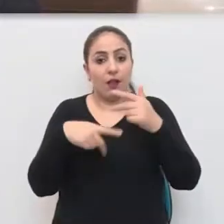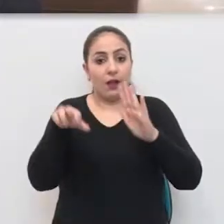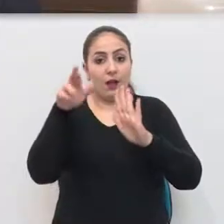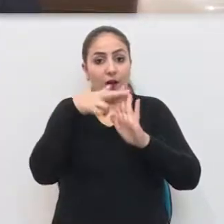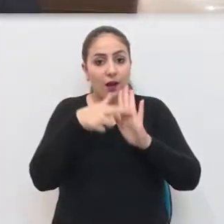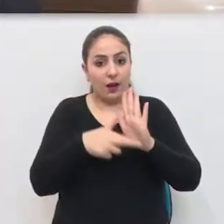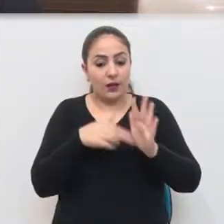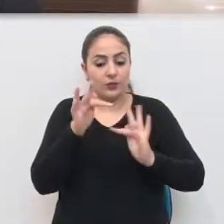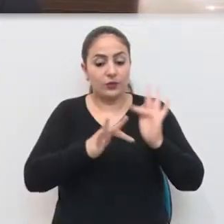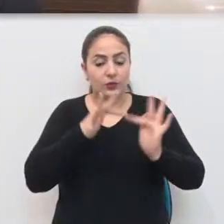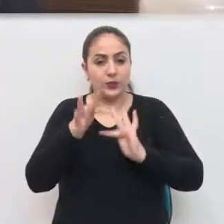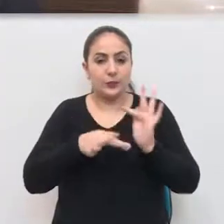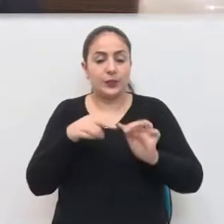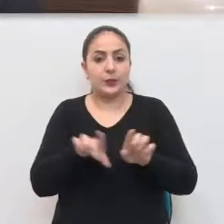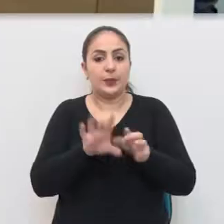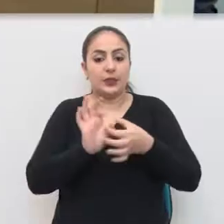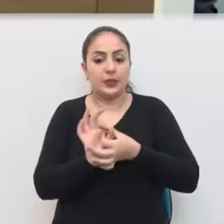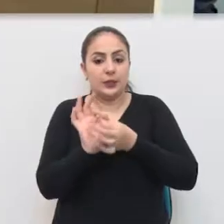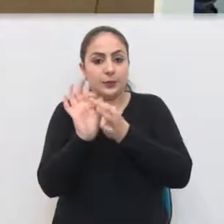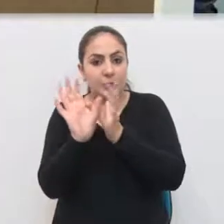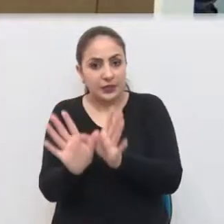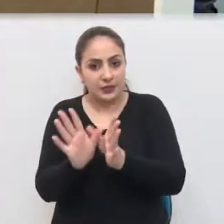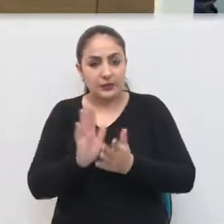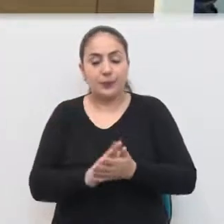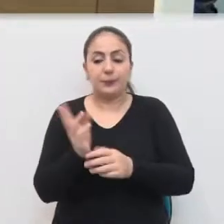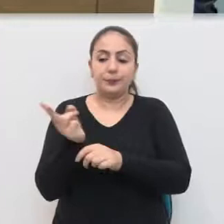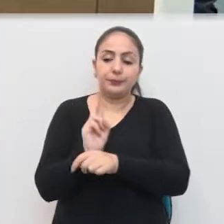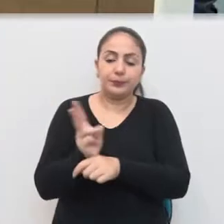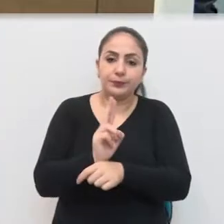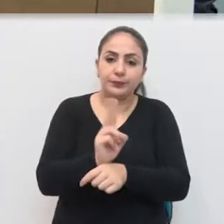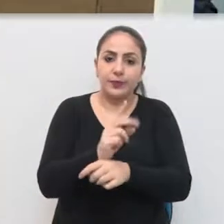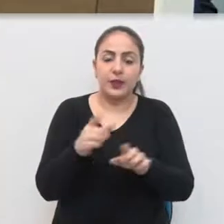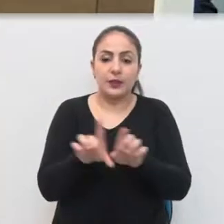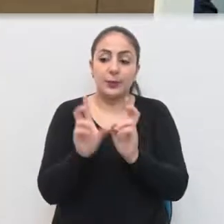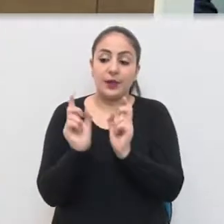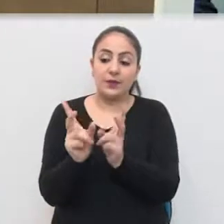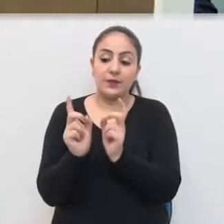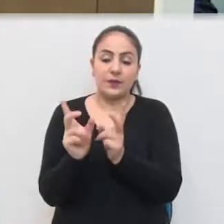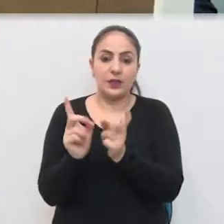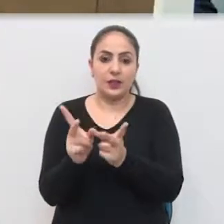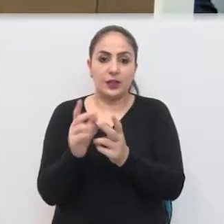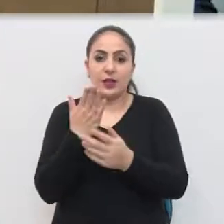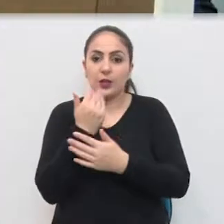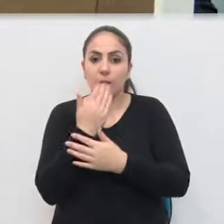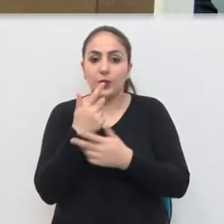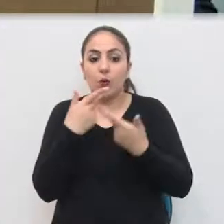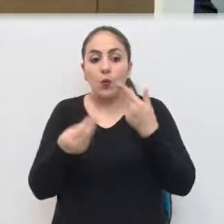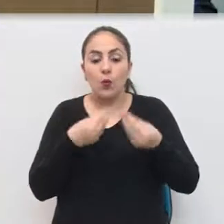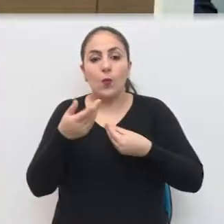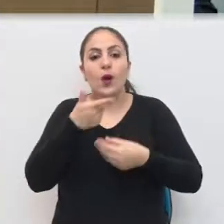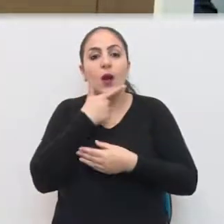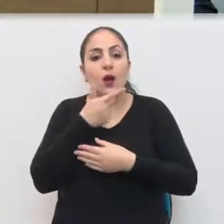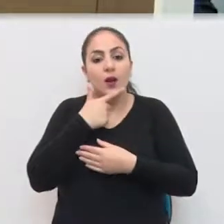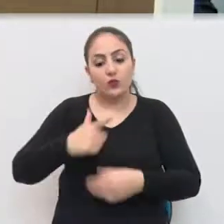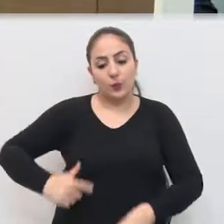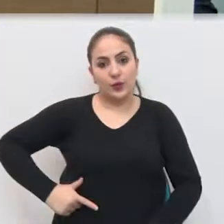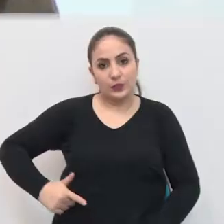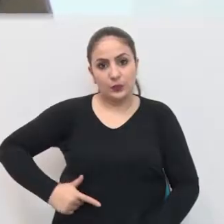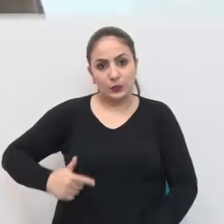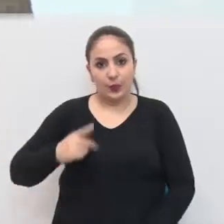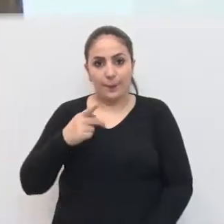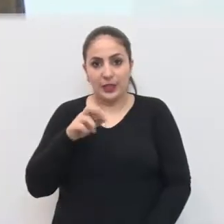estabelecem regras para o funcionamento, licenciamento, fiscalização e comércio de alimentos como queijo e